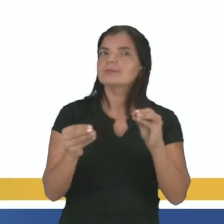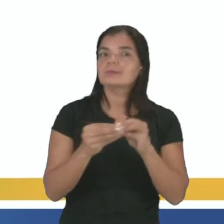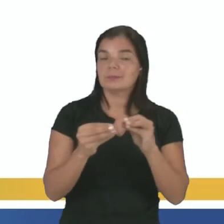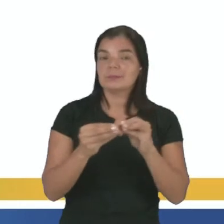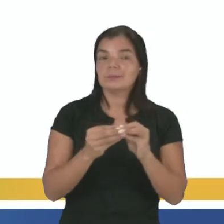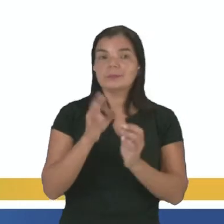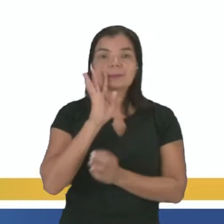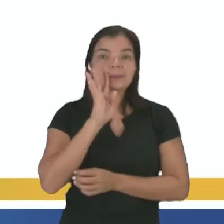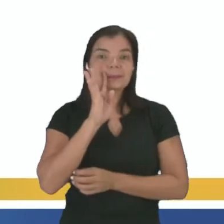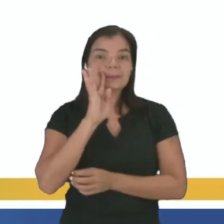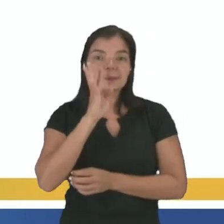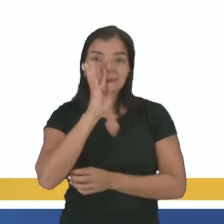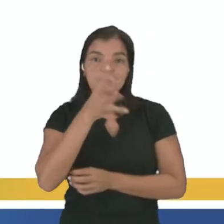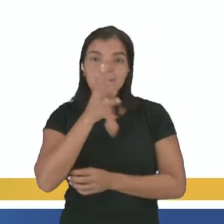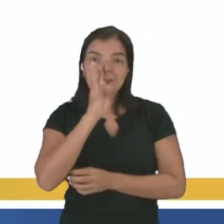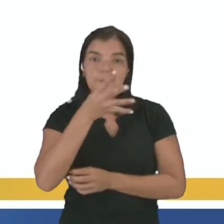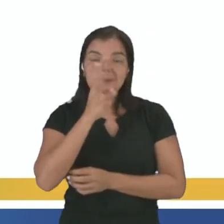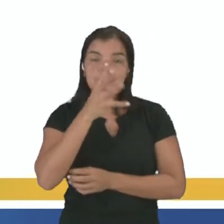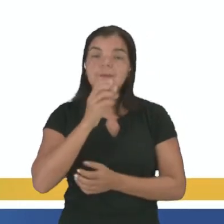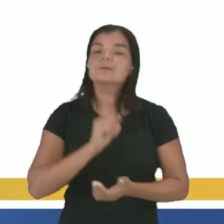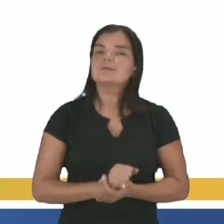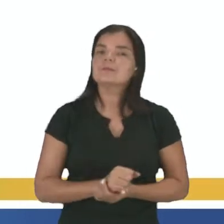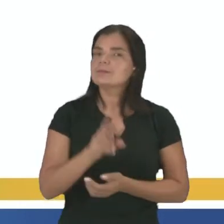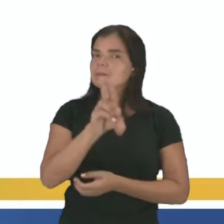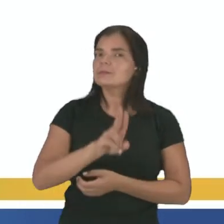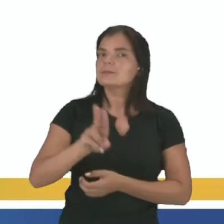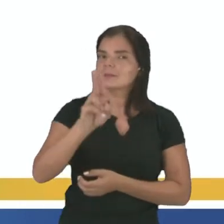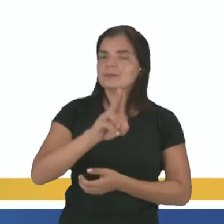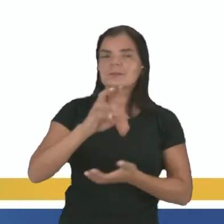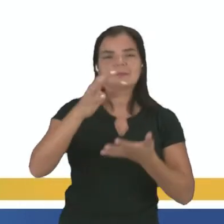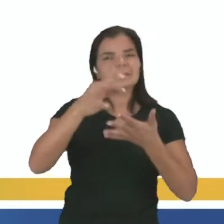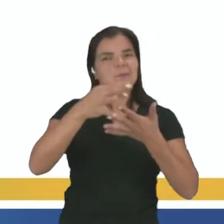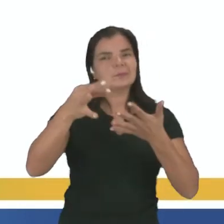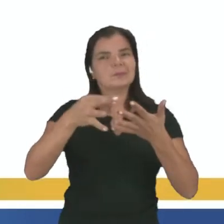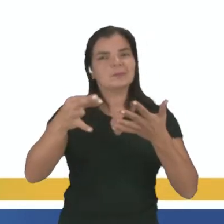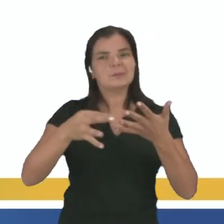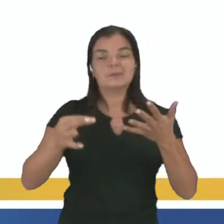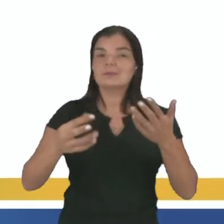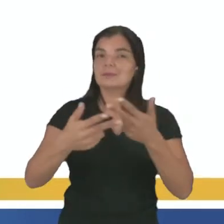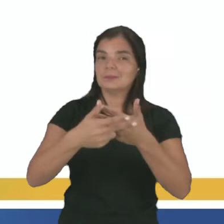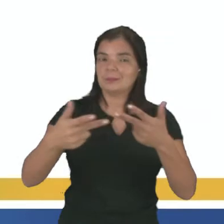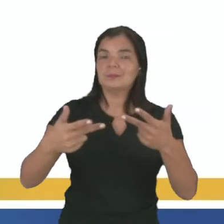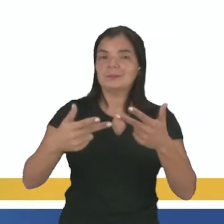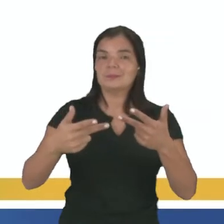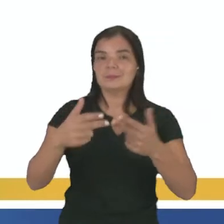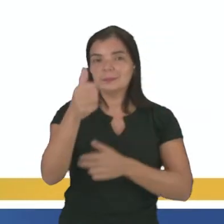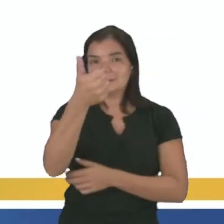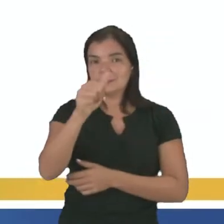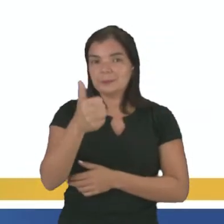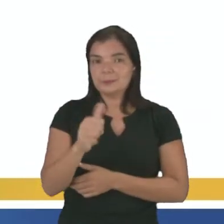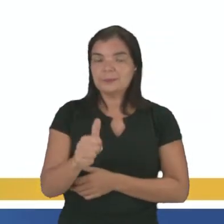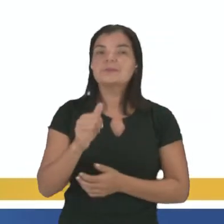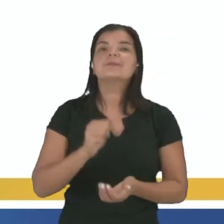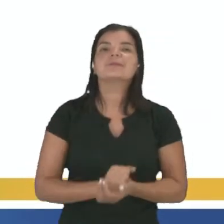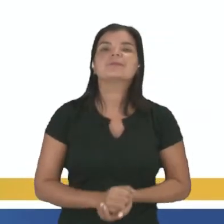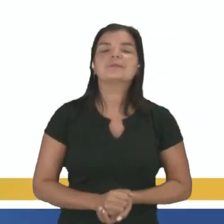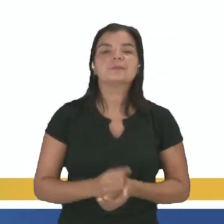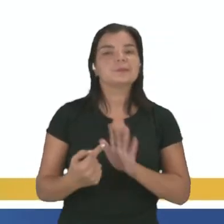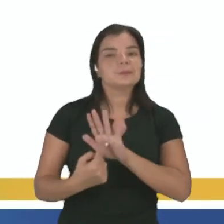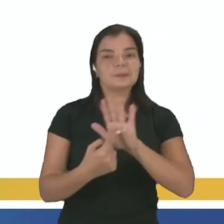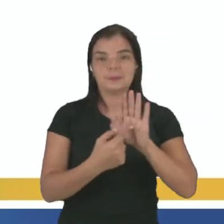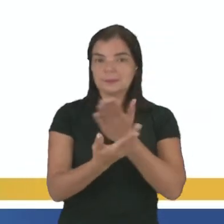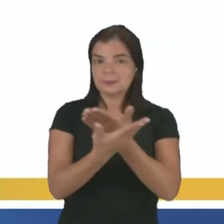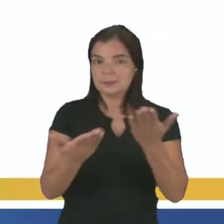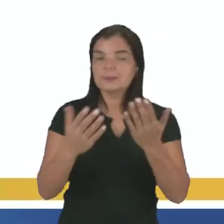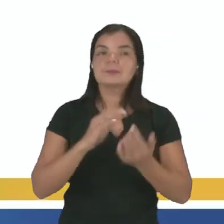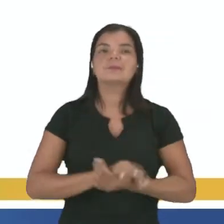resumo crítico se utilizando de diversos objetos de análise, que são esses que eu acabei de